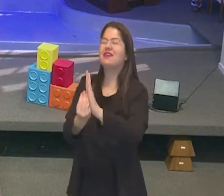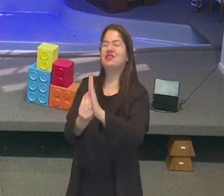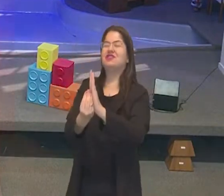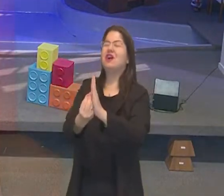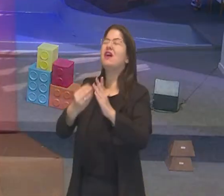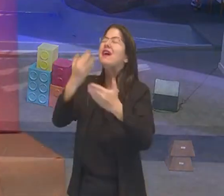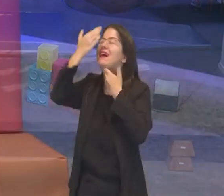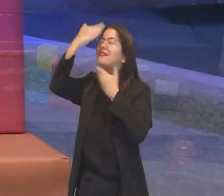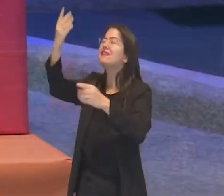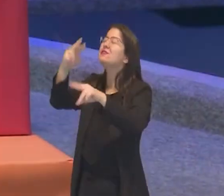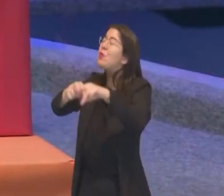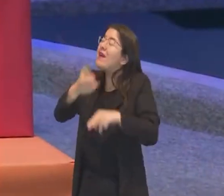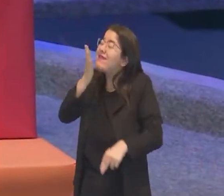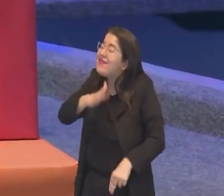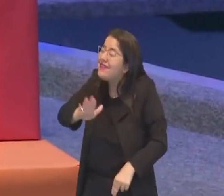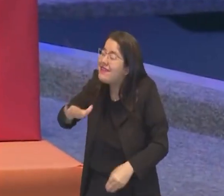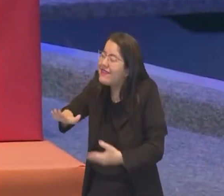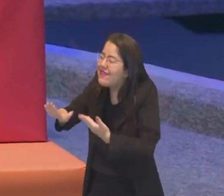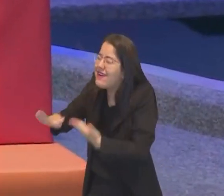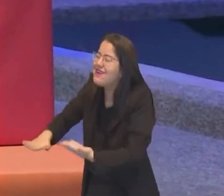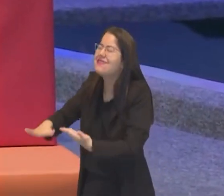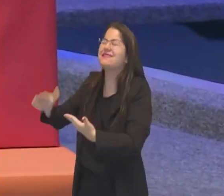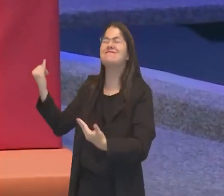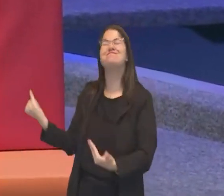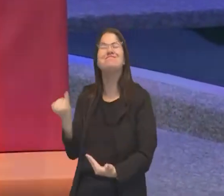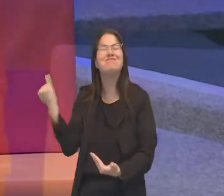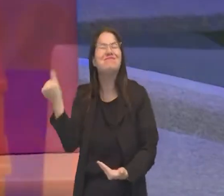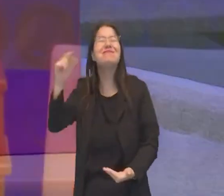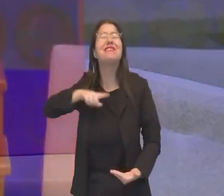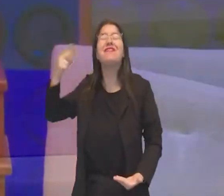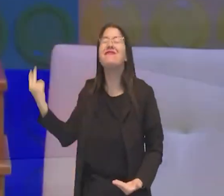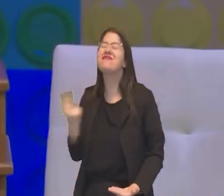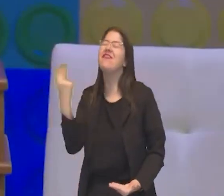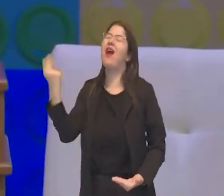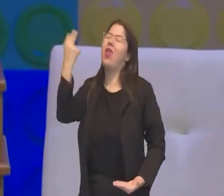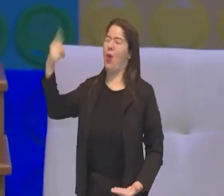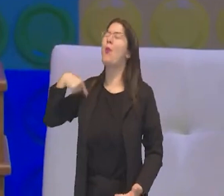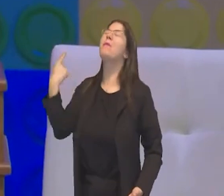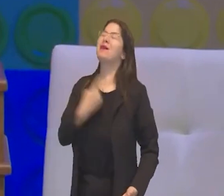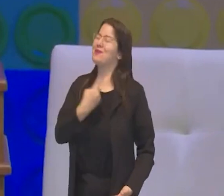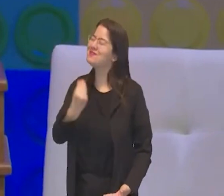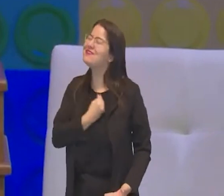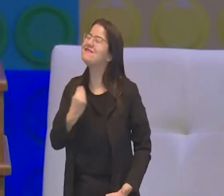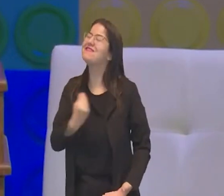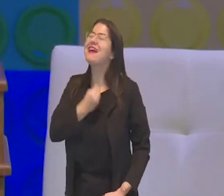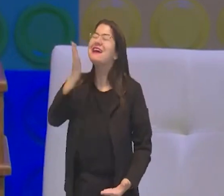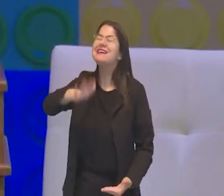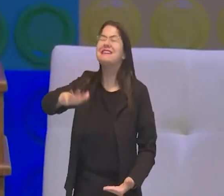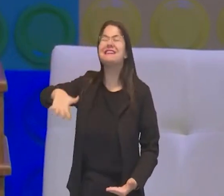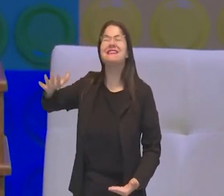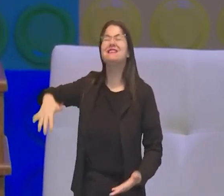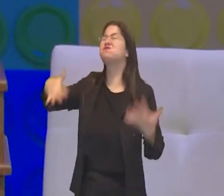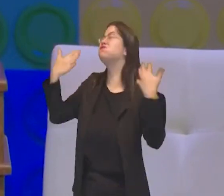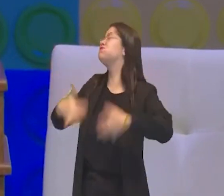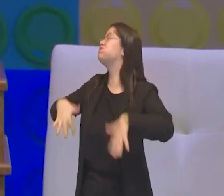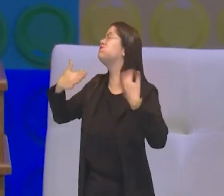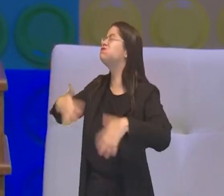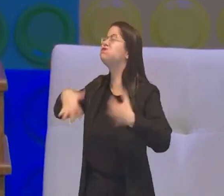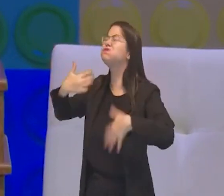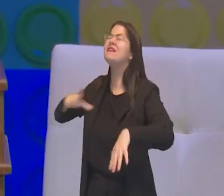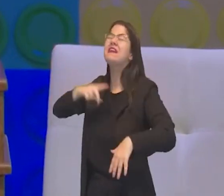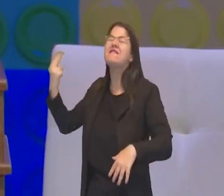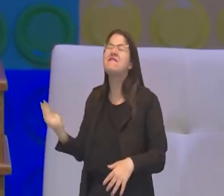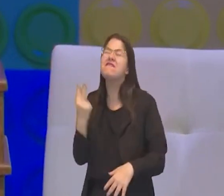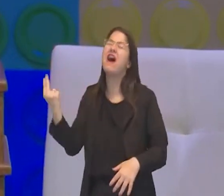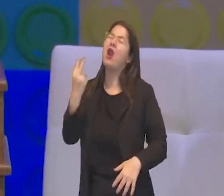essas crianças que são tão importantes, Senhor, para nós. Crianças que têm um valor muito grande para nós e nós